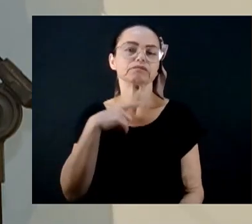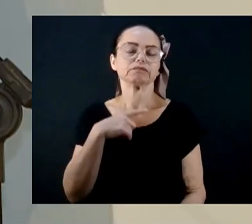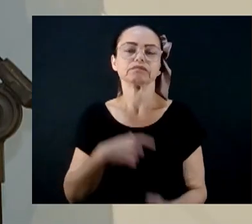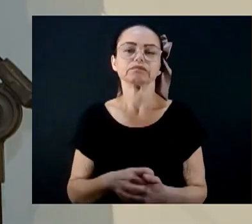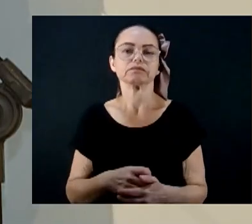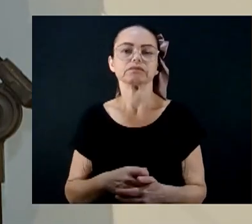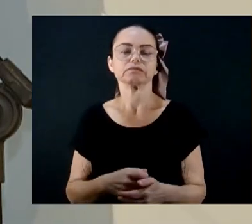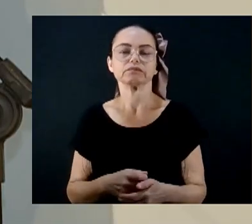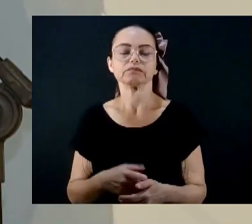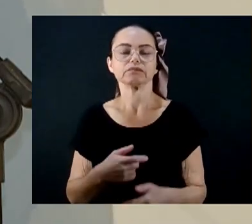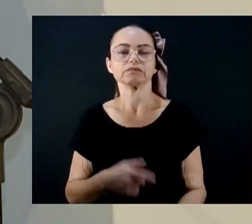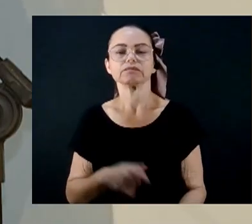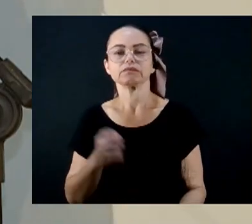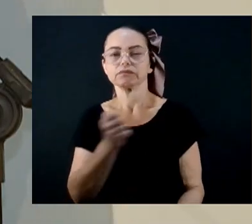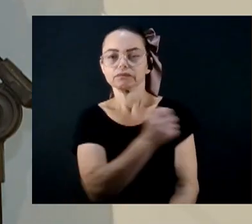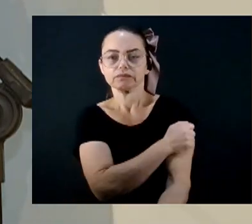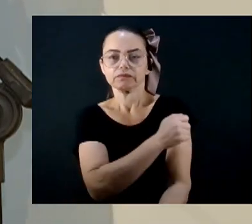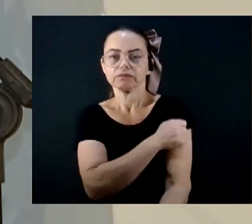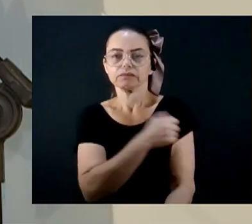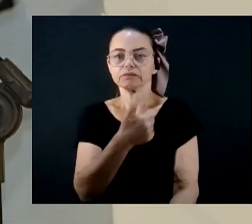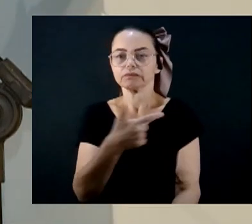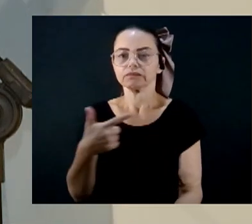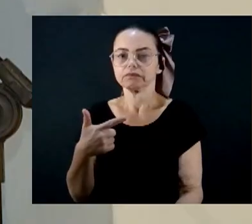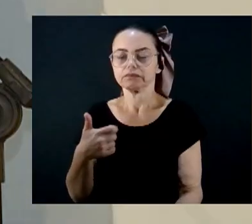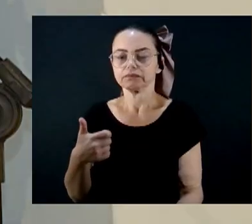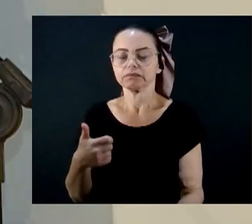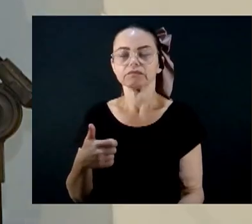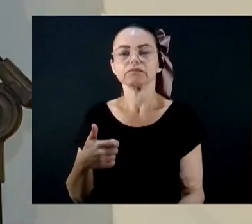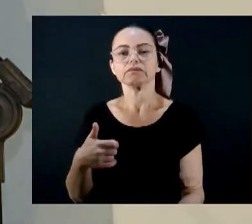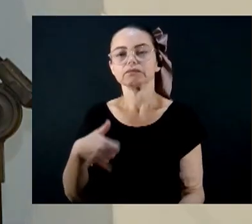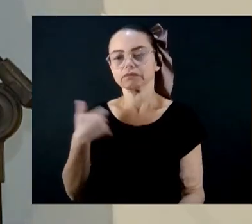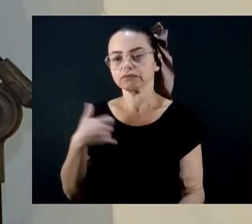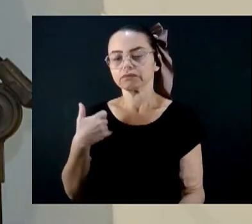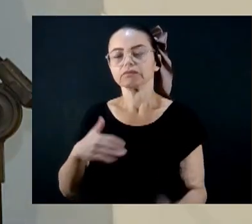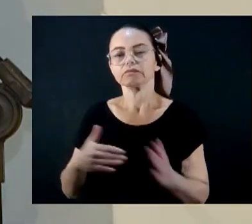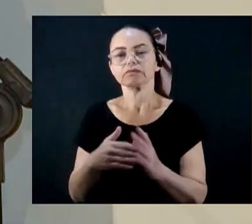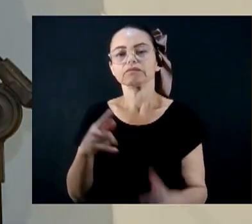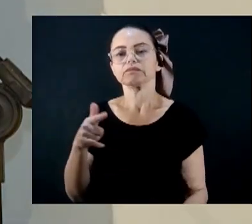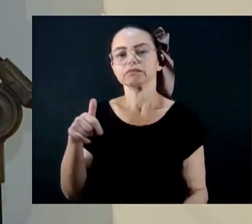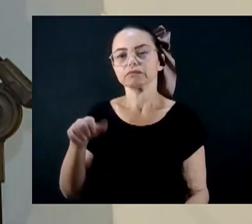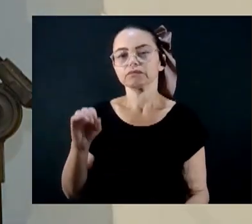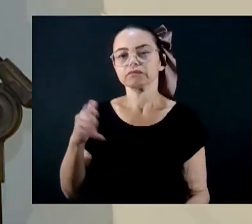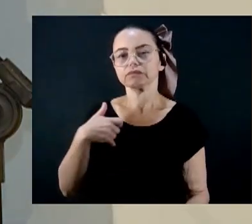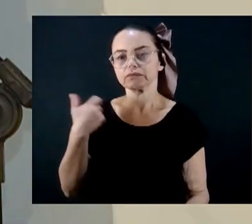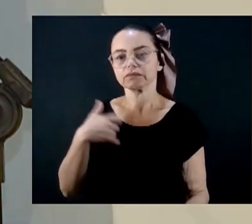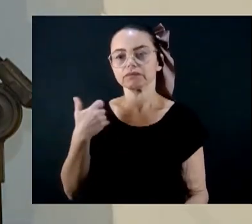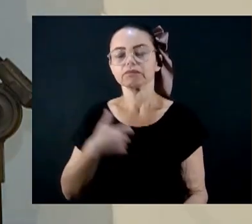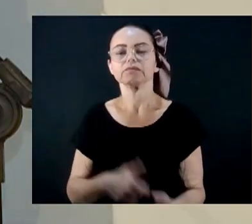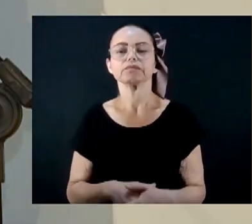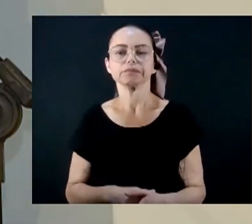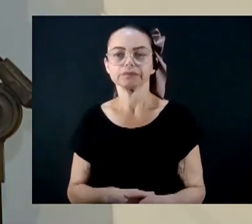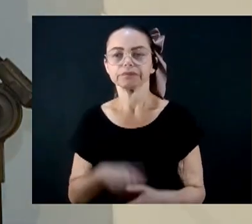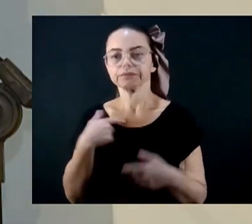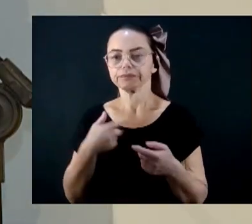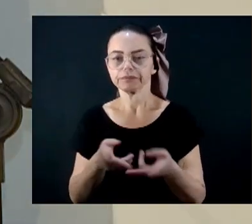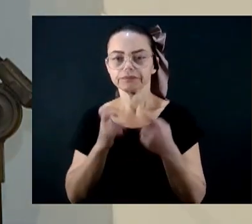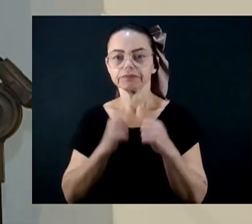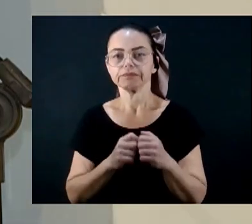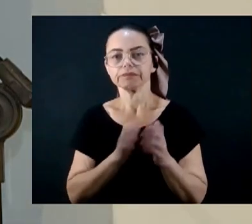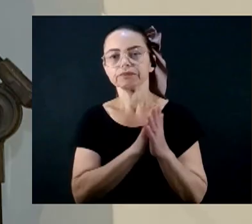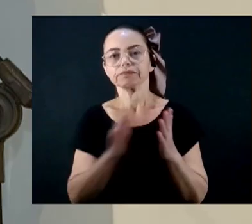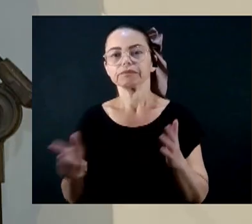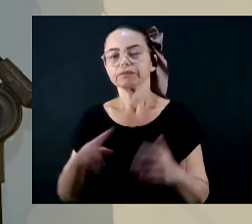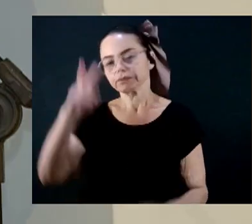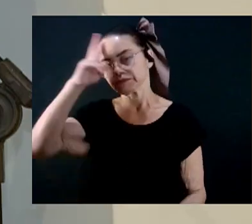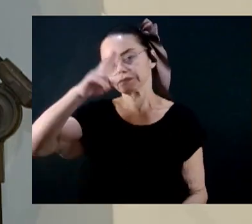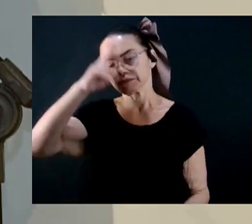de 12 anos até 70 anos. E a gente escutar um pouquinho da história de cada um